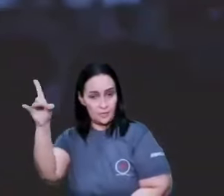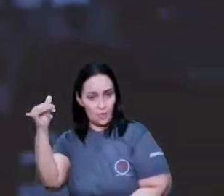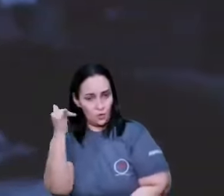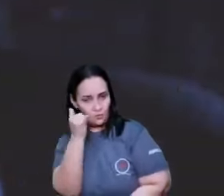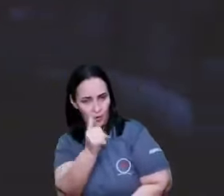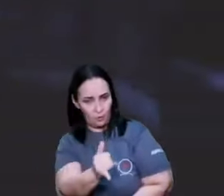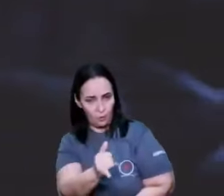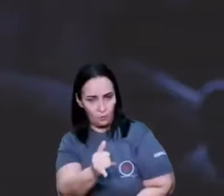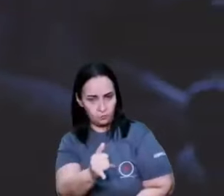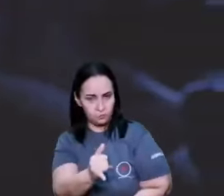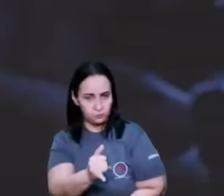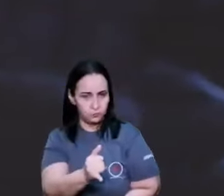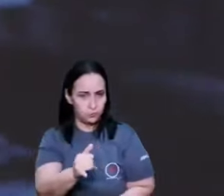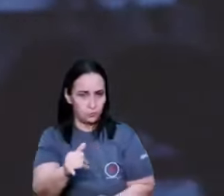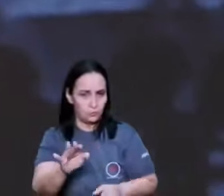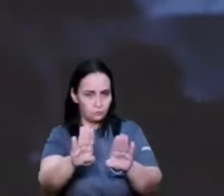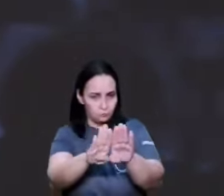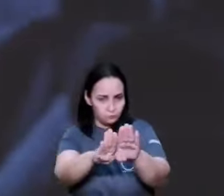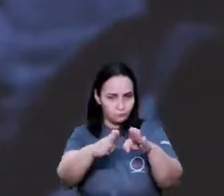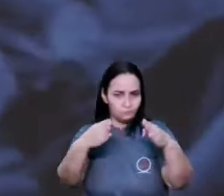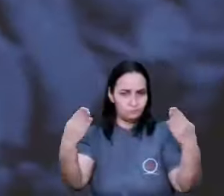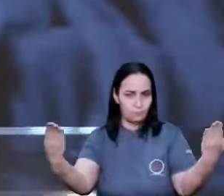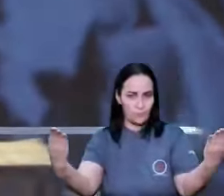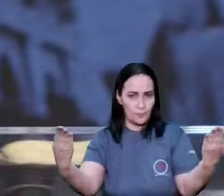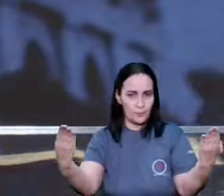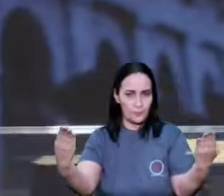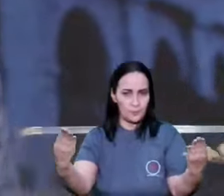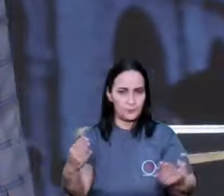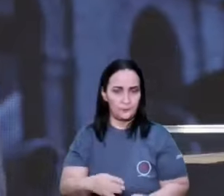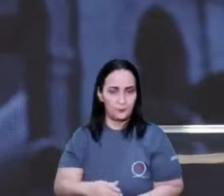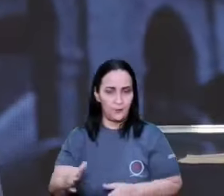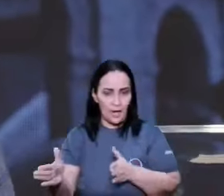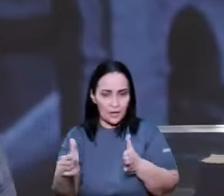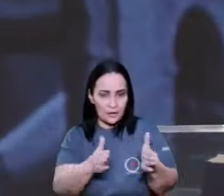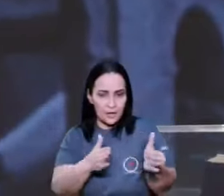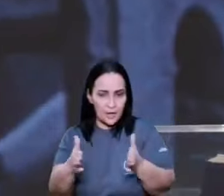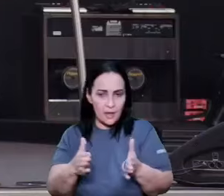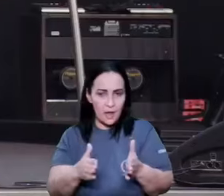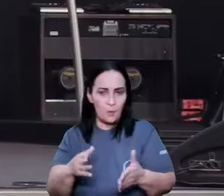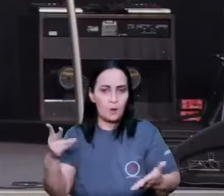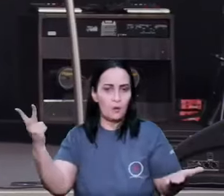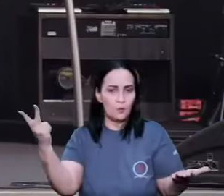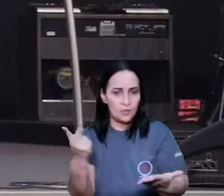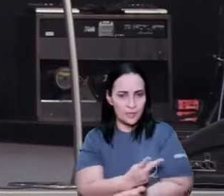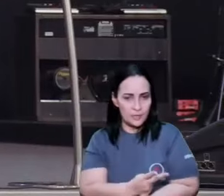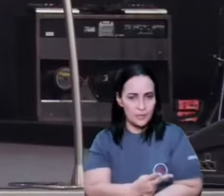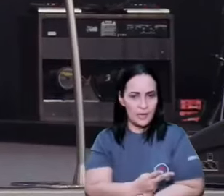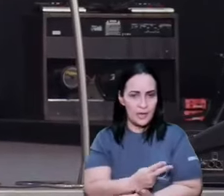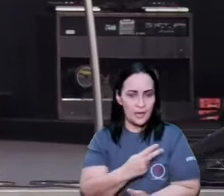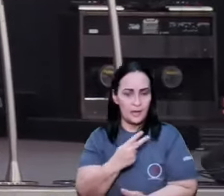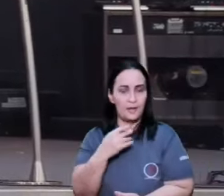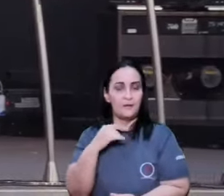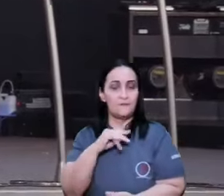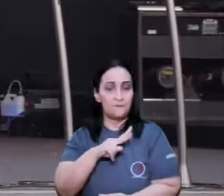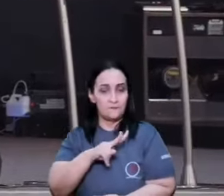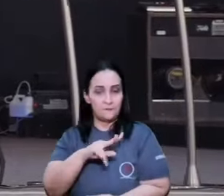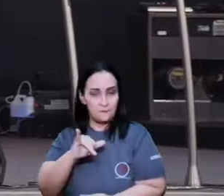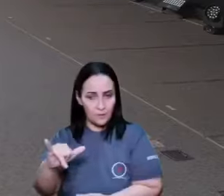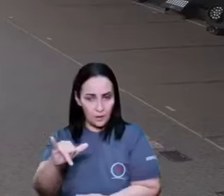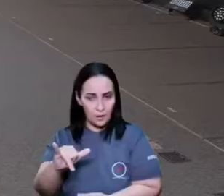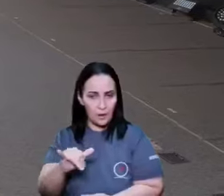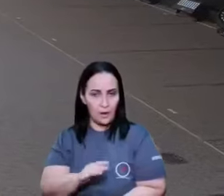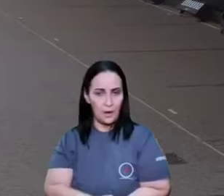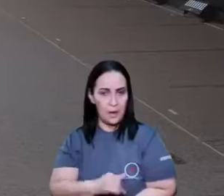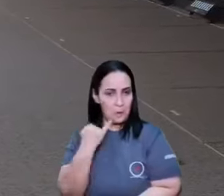aberta não importa a cronologia humana a porta será aberta se ele disse que